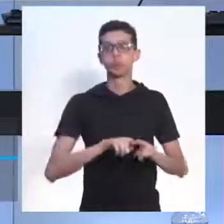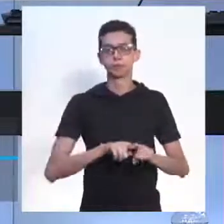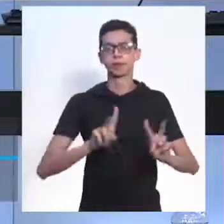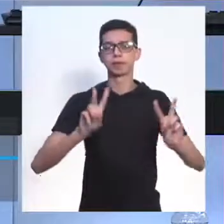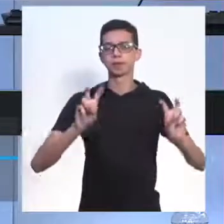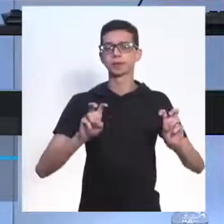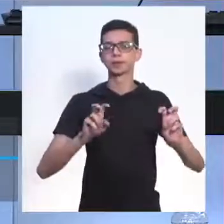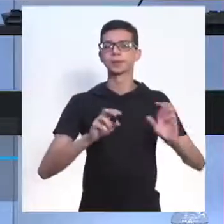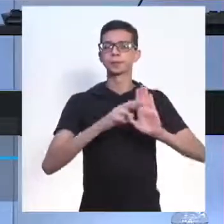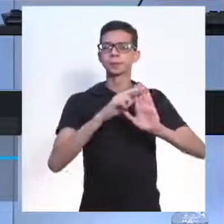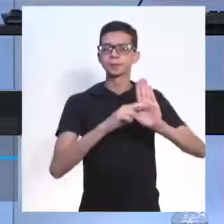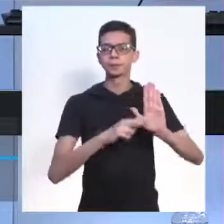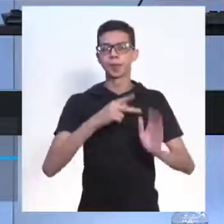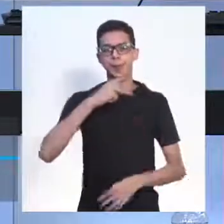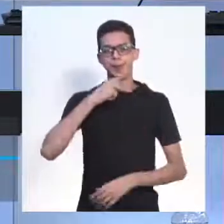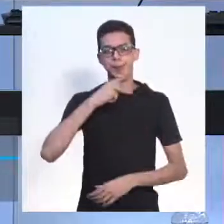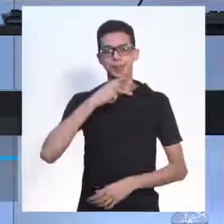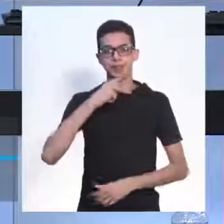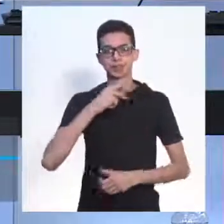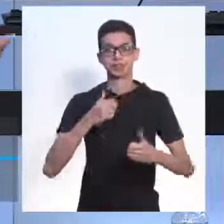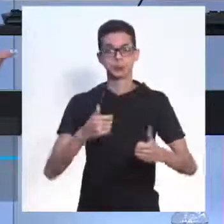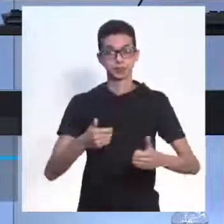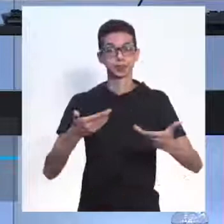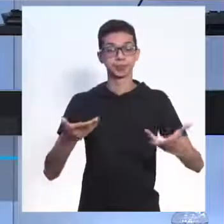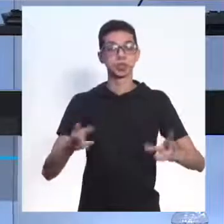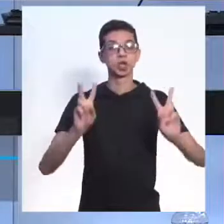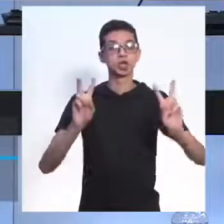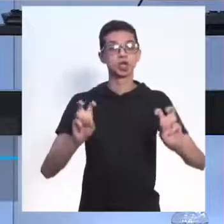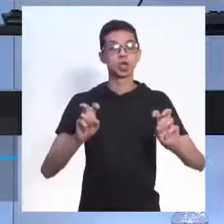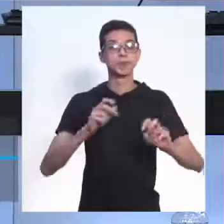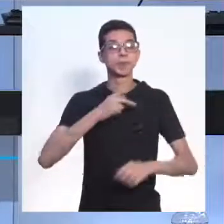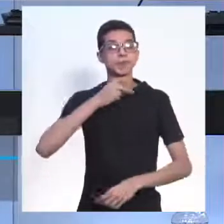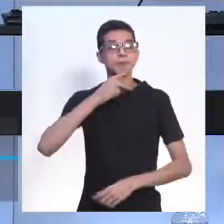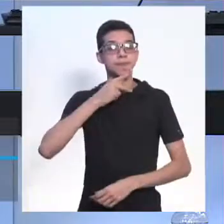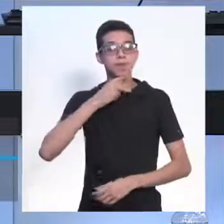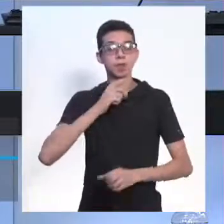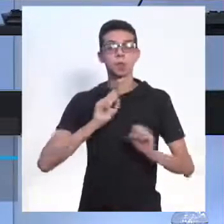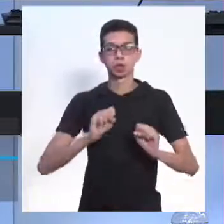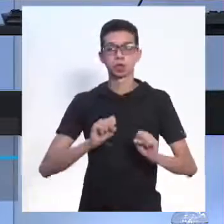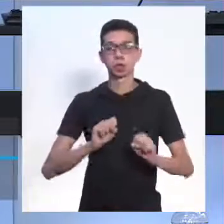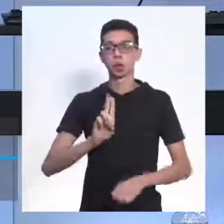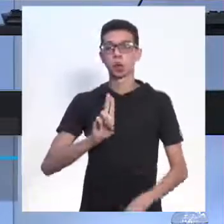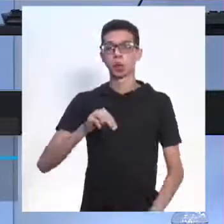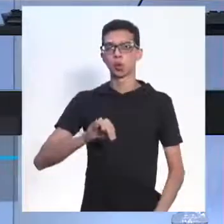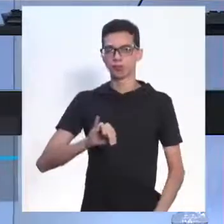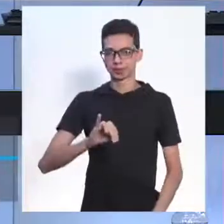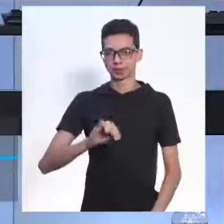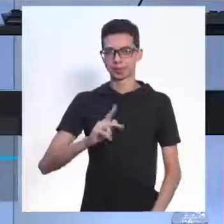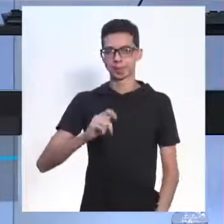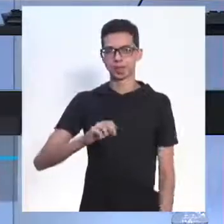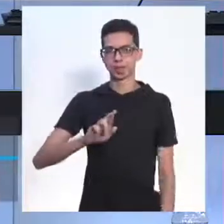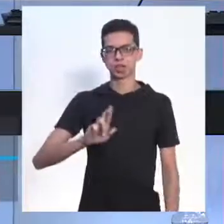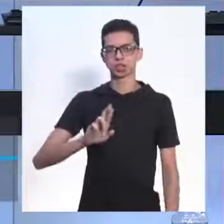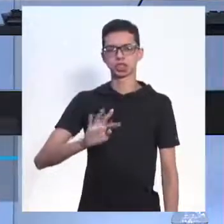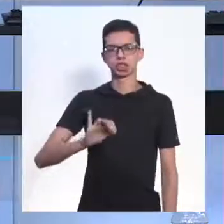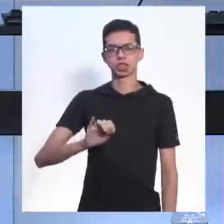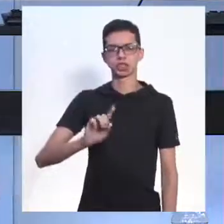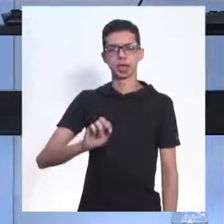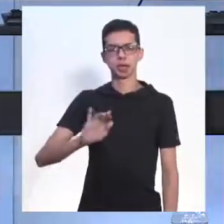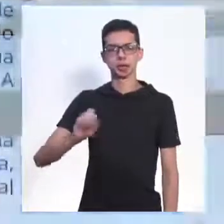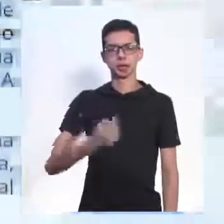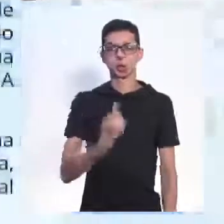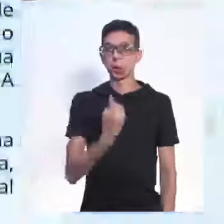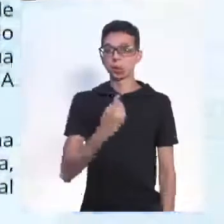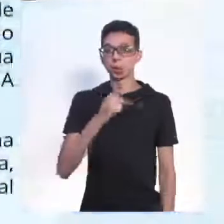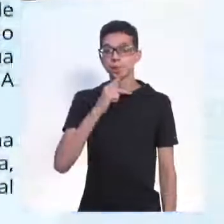partidários gente é o sistema partidário ele pode ser unipartidário como é que é quando a é o único